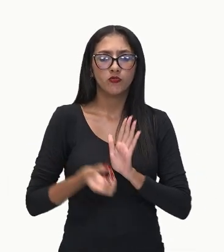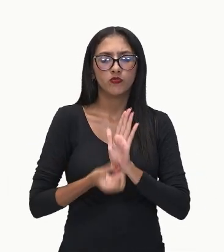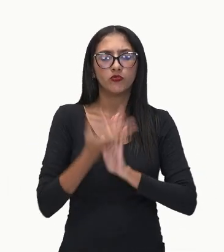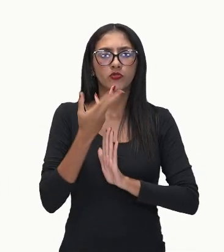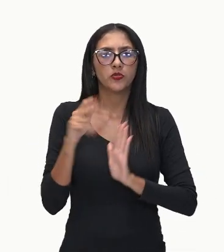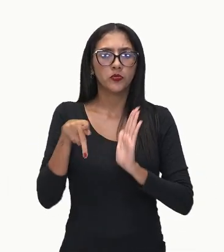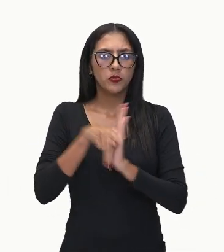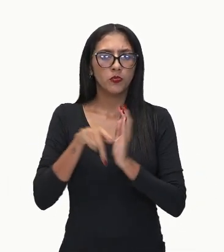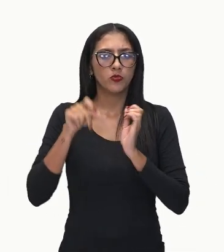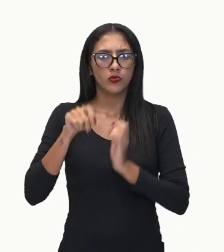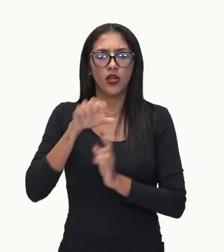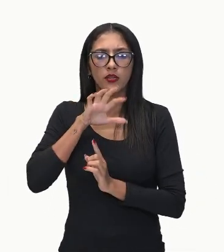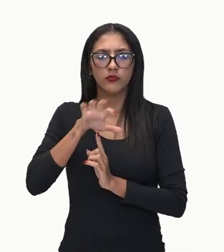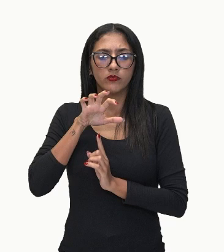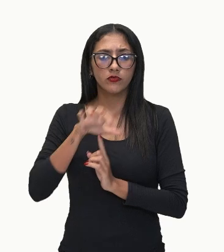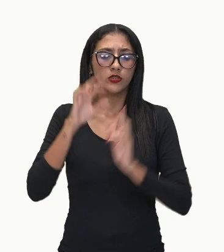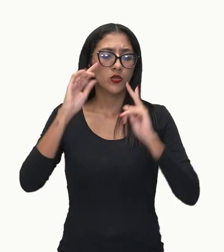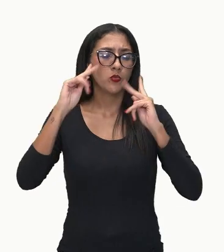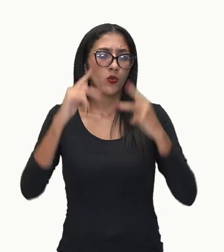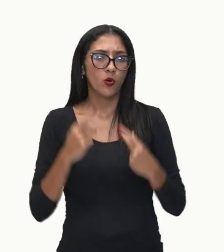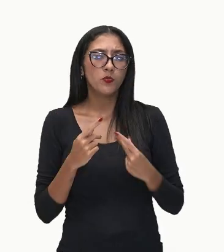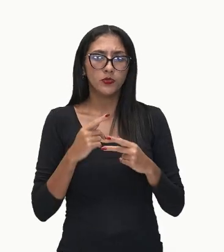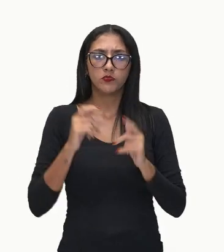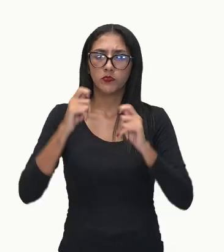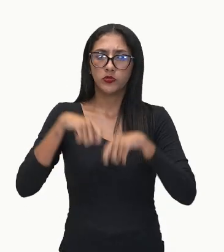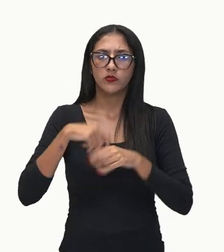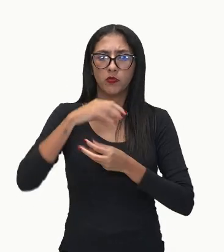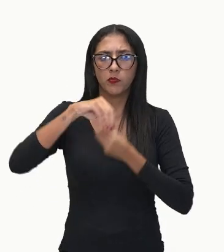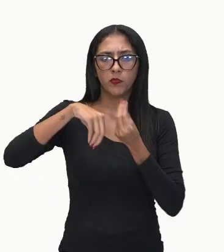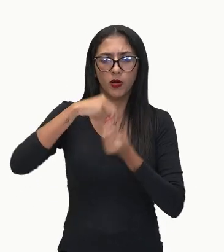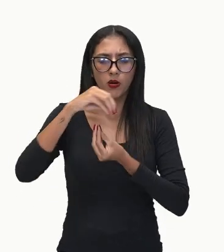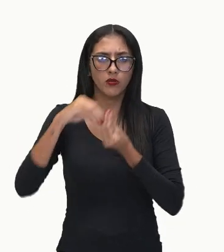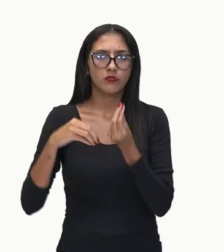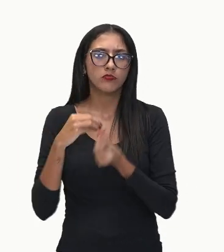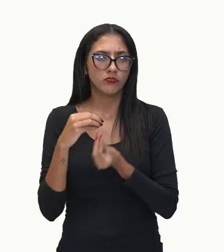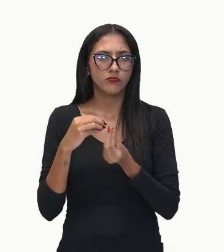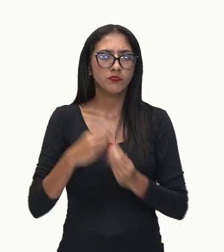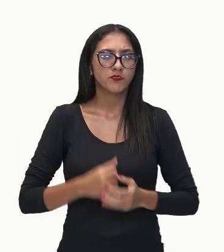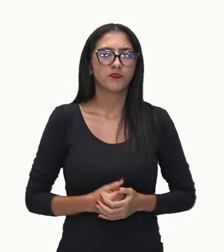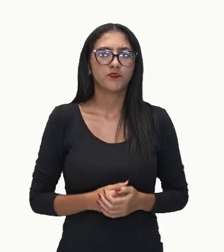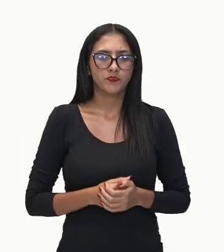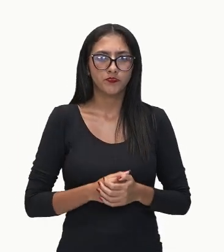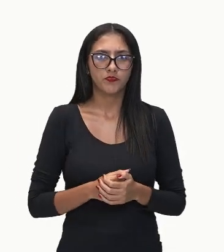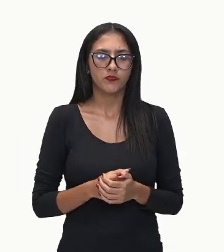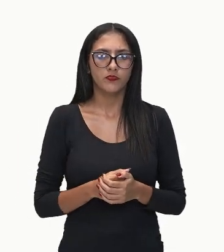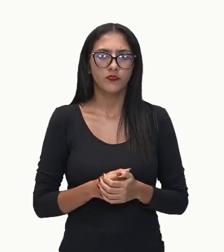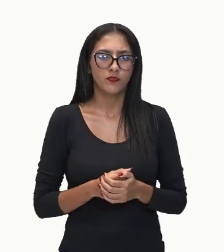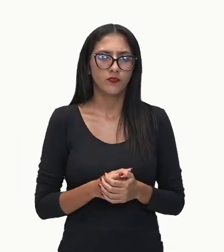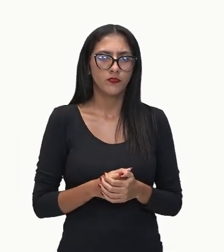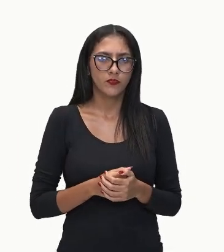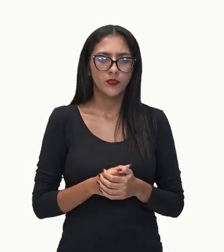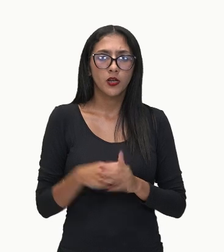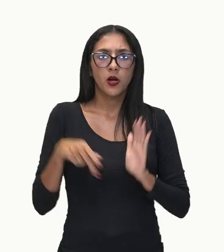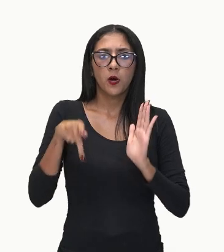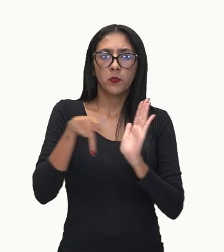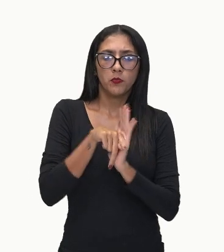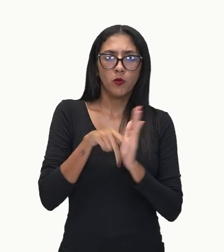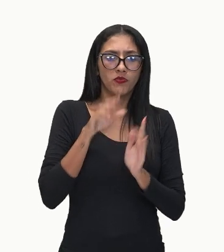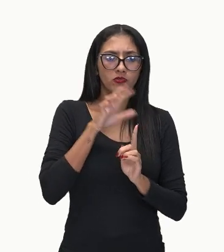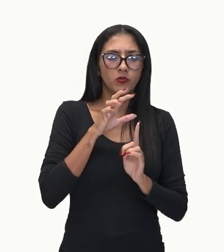são sintetizados pelo homem por uma síntese orgânica e até em procedimentos industriais.